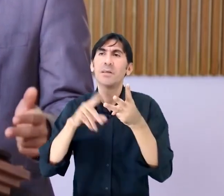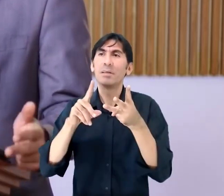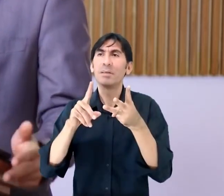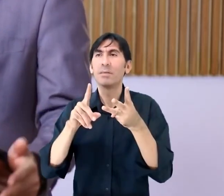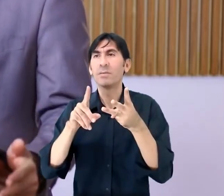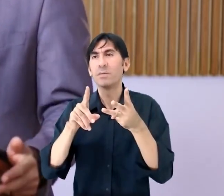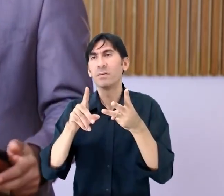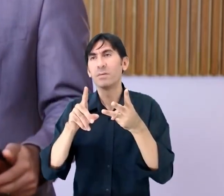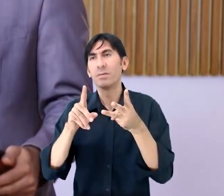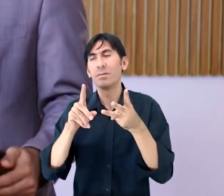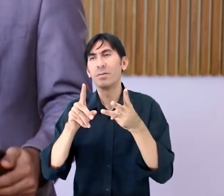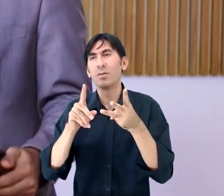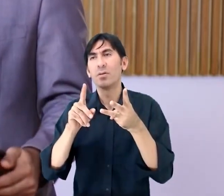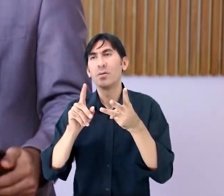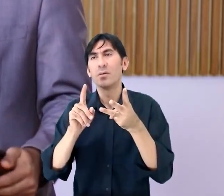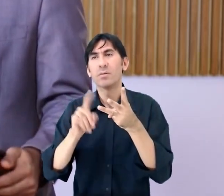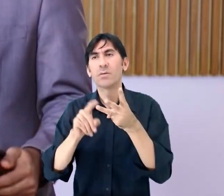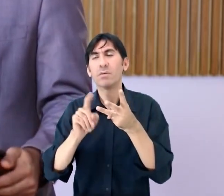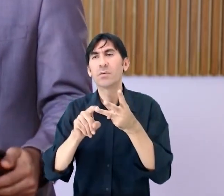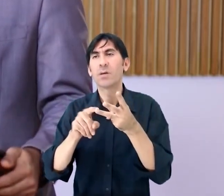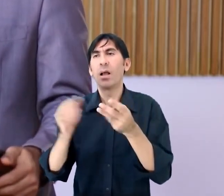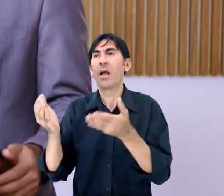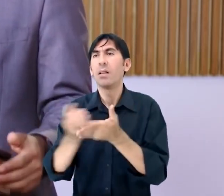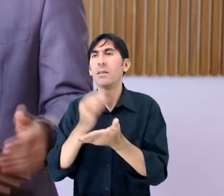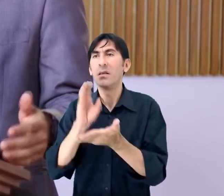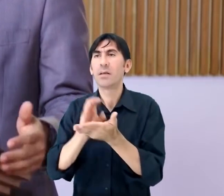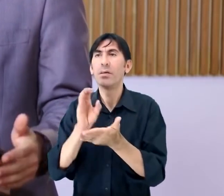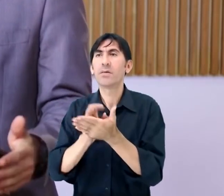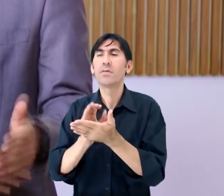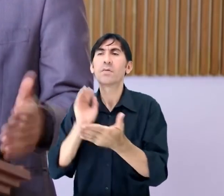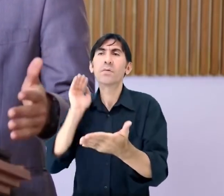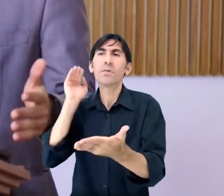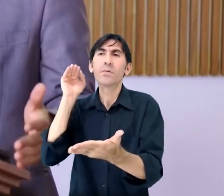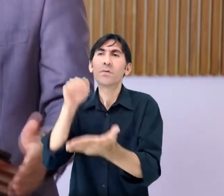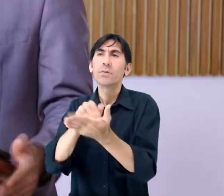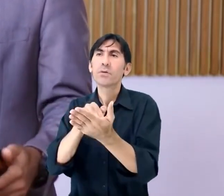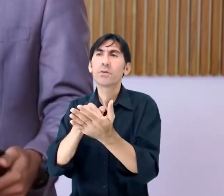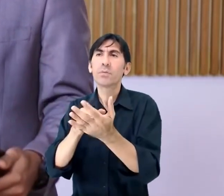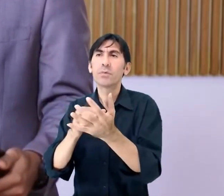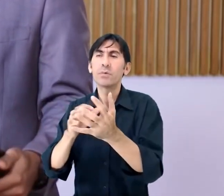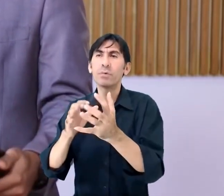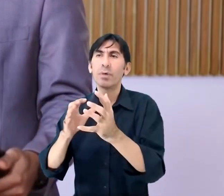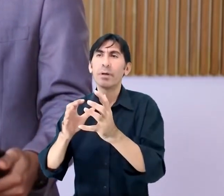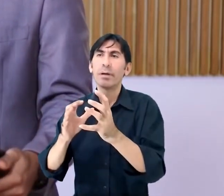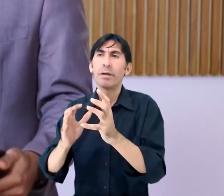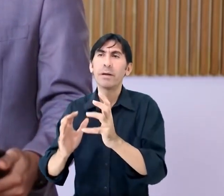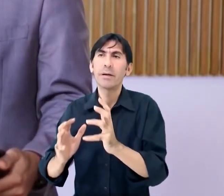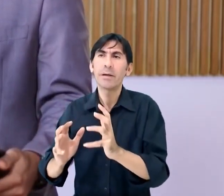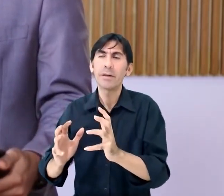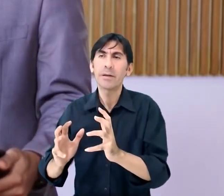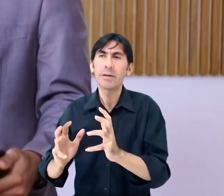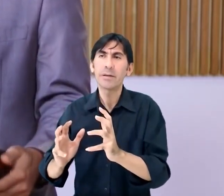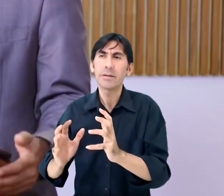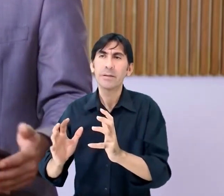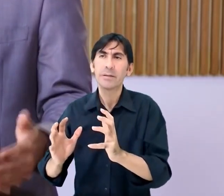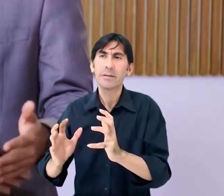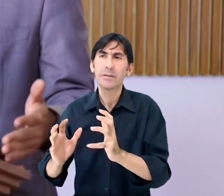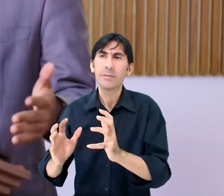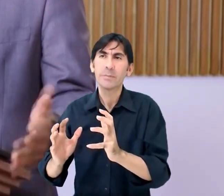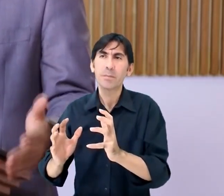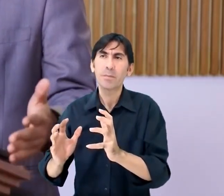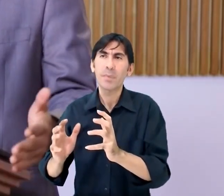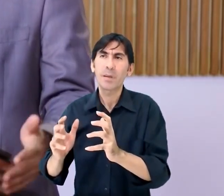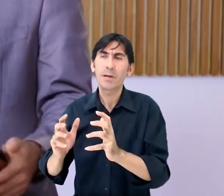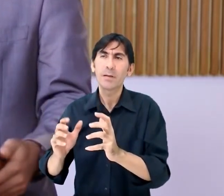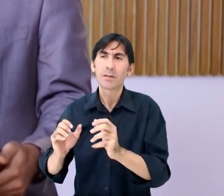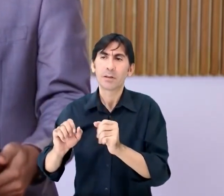O último conflito. São mensagens para os nossos dias. Nós